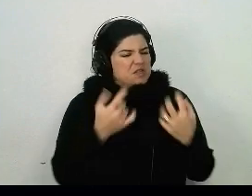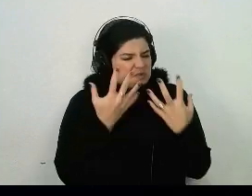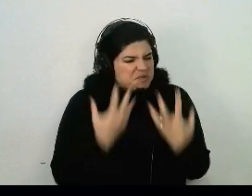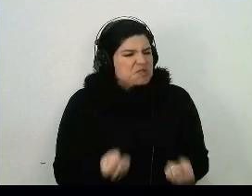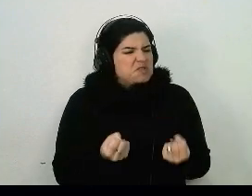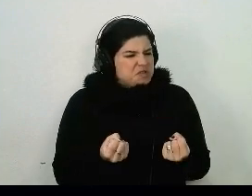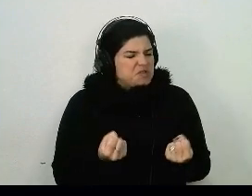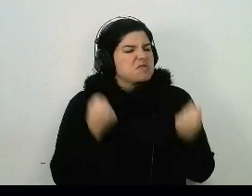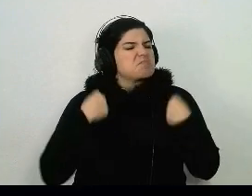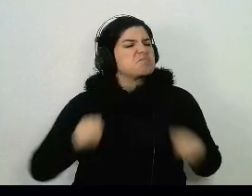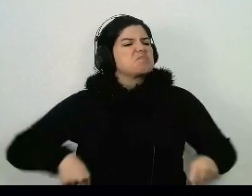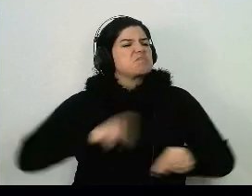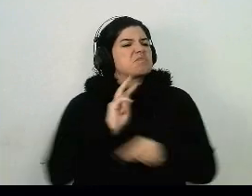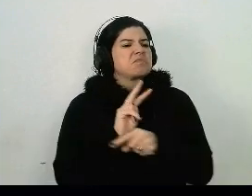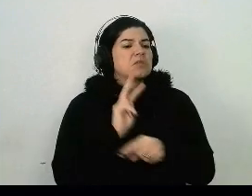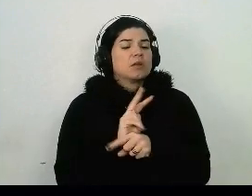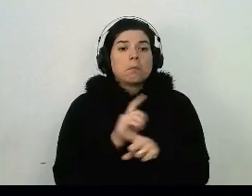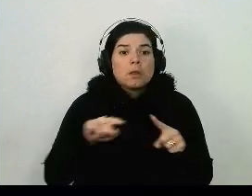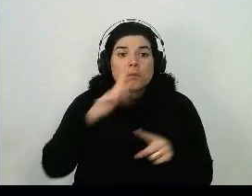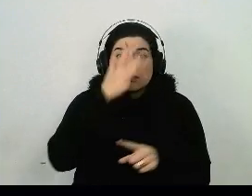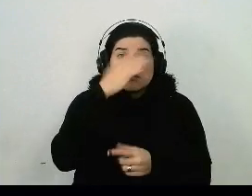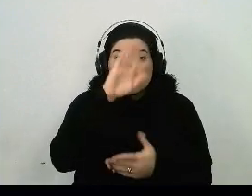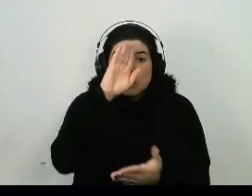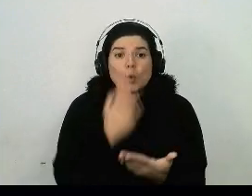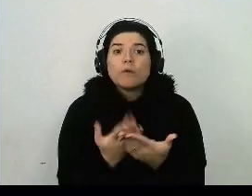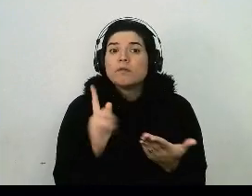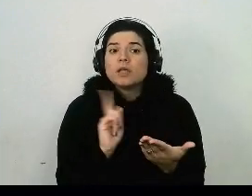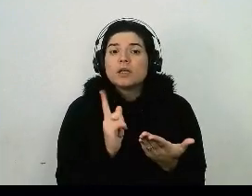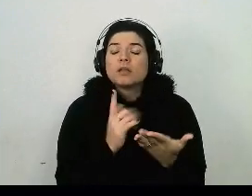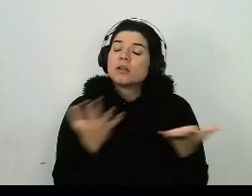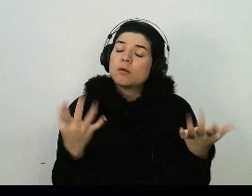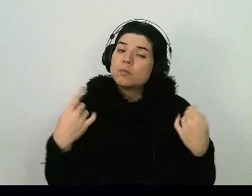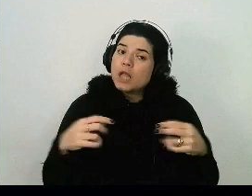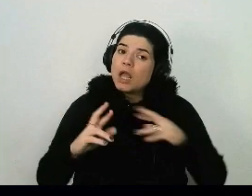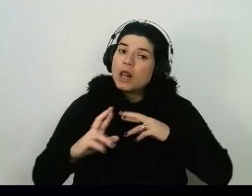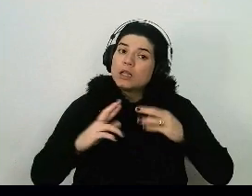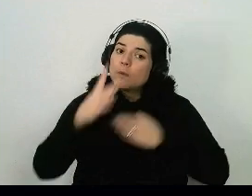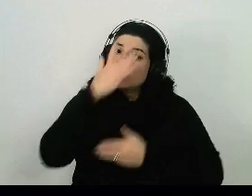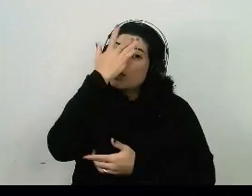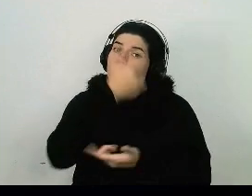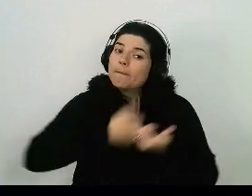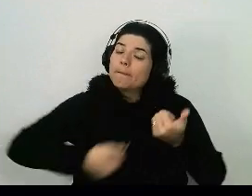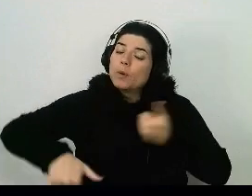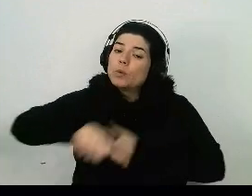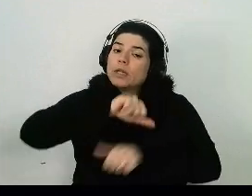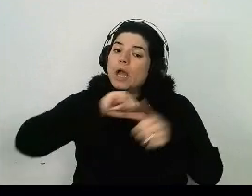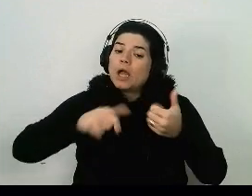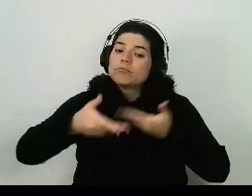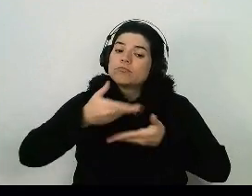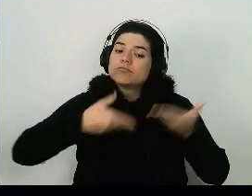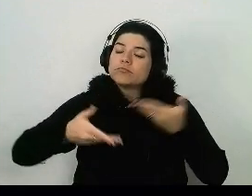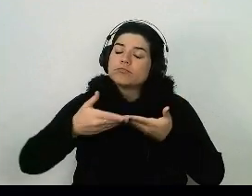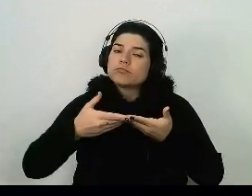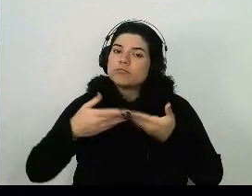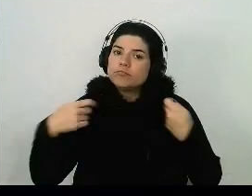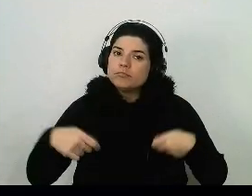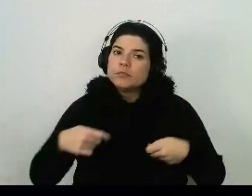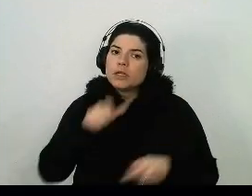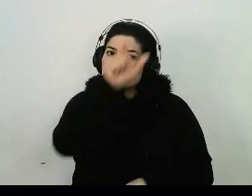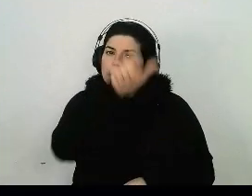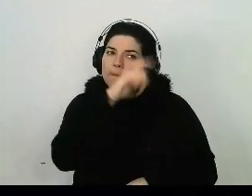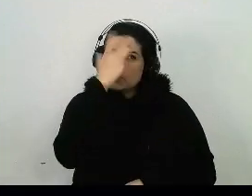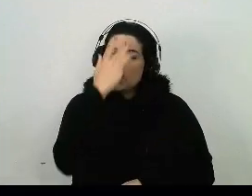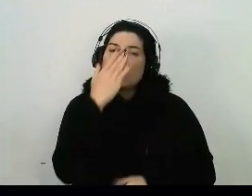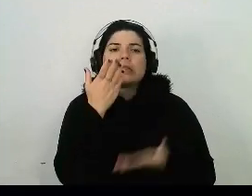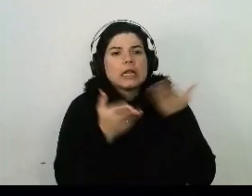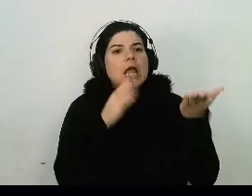para isso a gente tem que mudar essa relação com as pessoas da equipe a gente tem que passar a tratar as pessoas como adultos e tratar